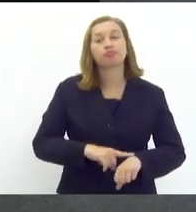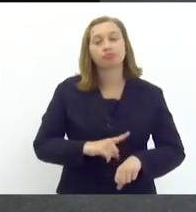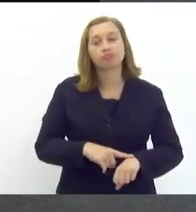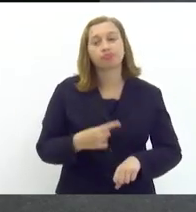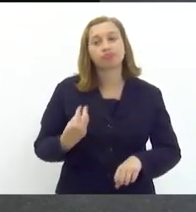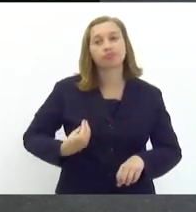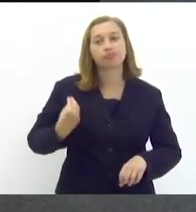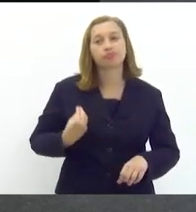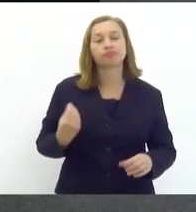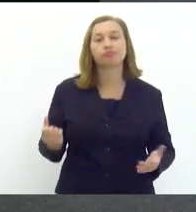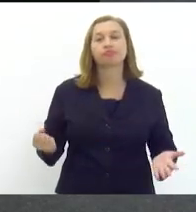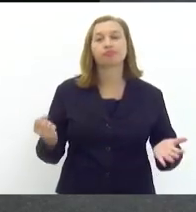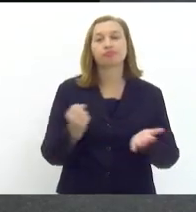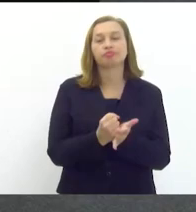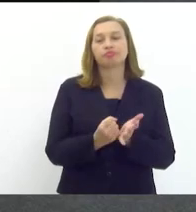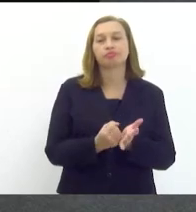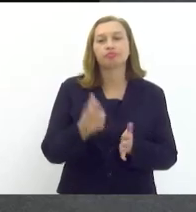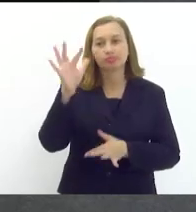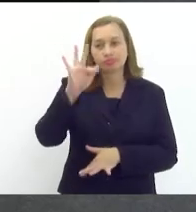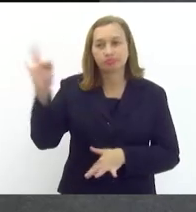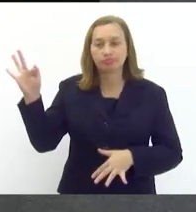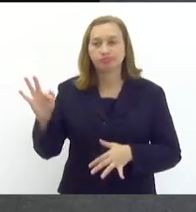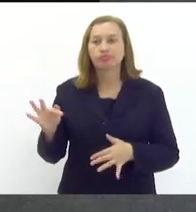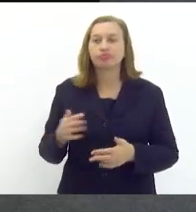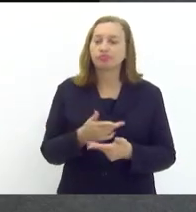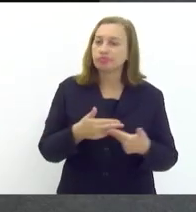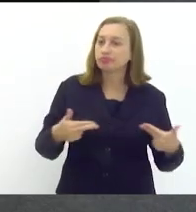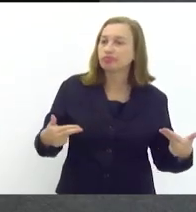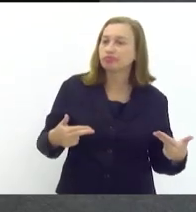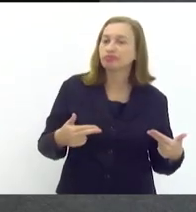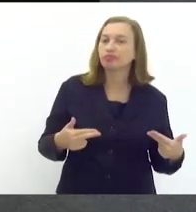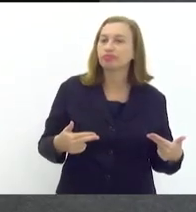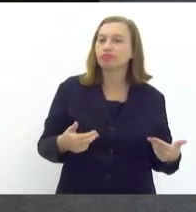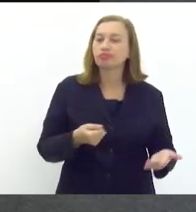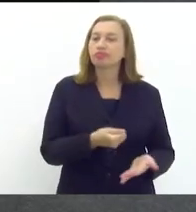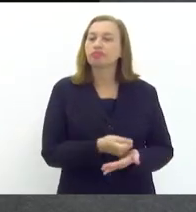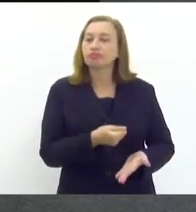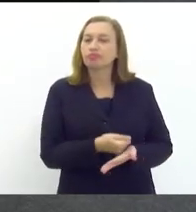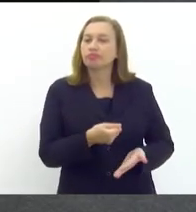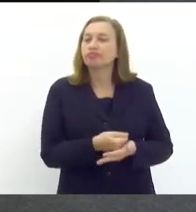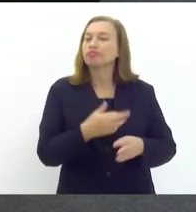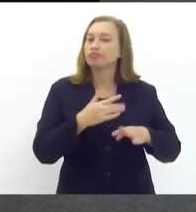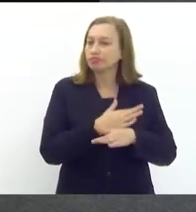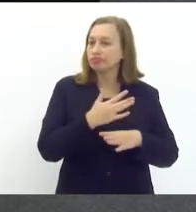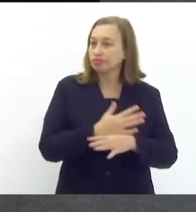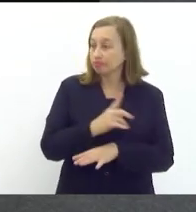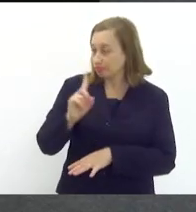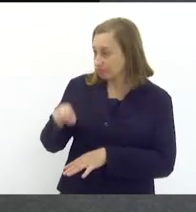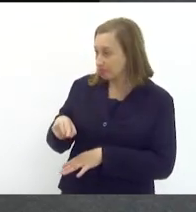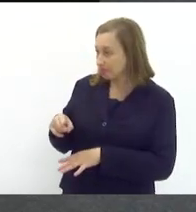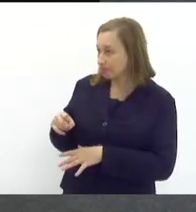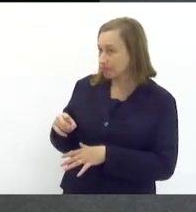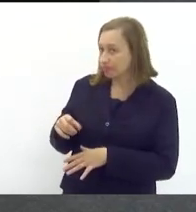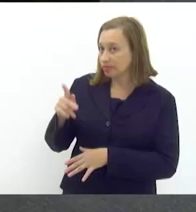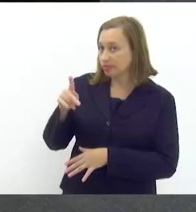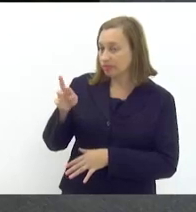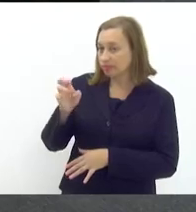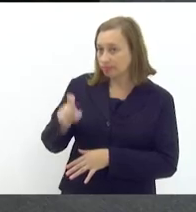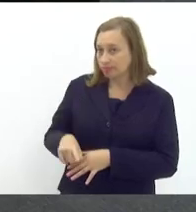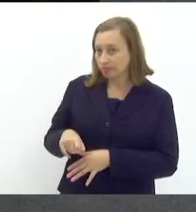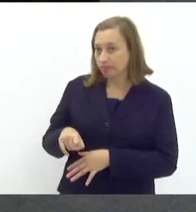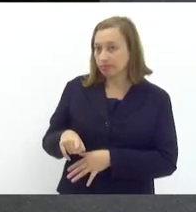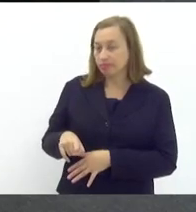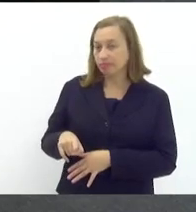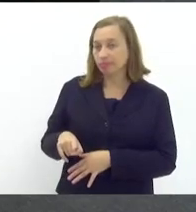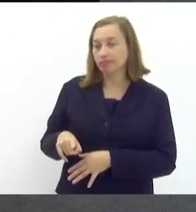vive com esse pacto federativo que coloca muitas atribuições nas cidades não é isso minha pré-candidata à prefeitura do Rio